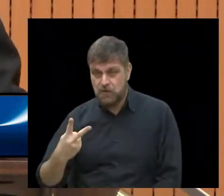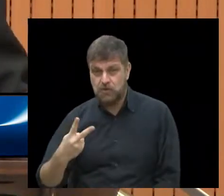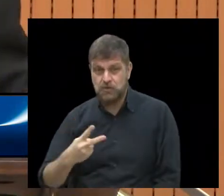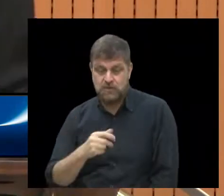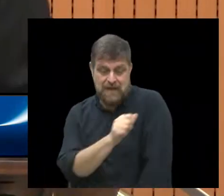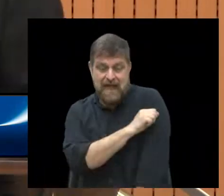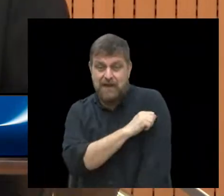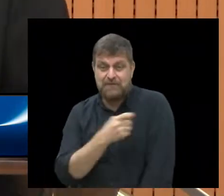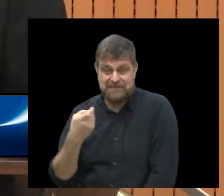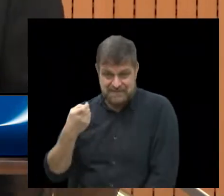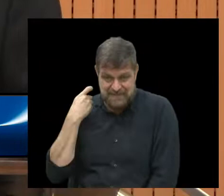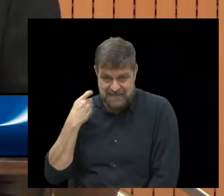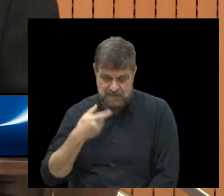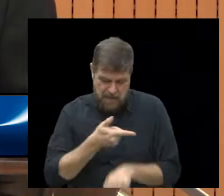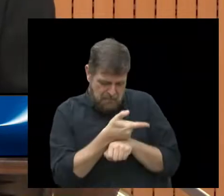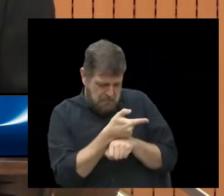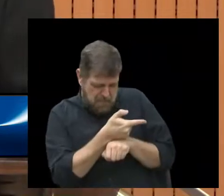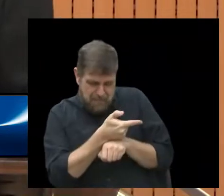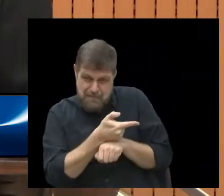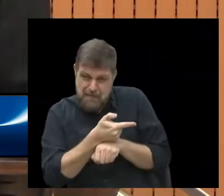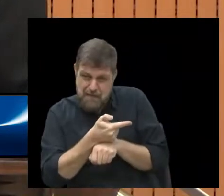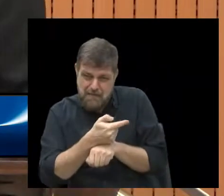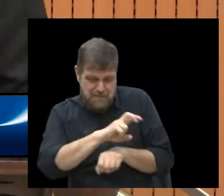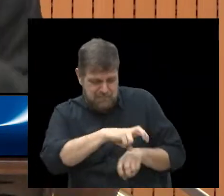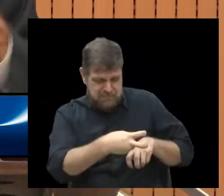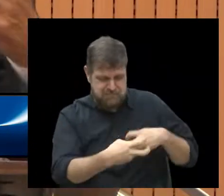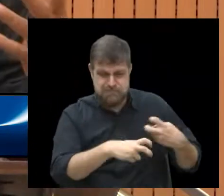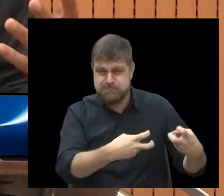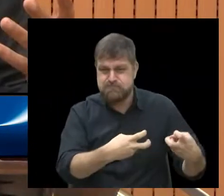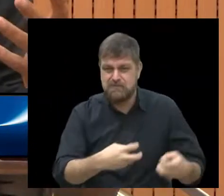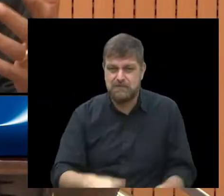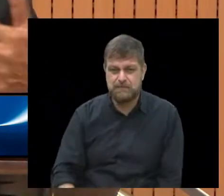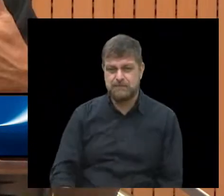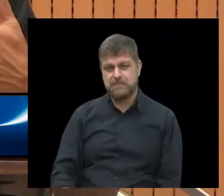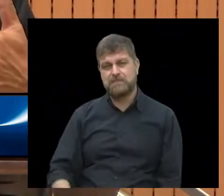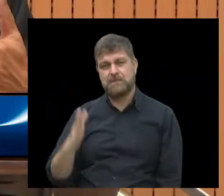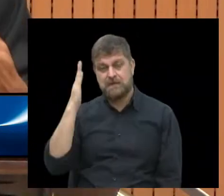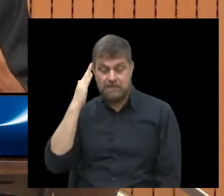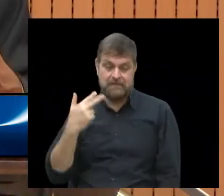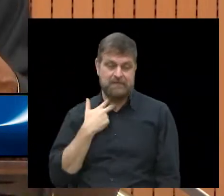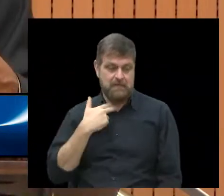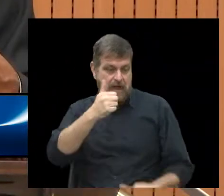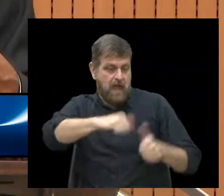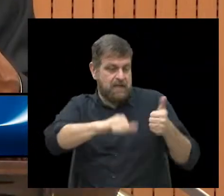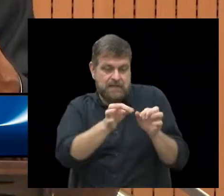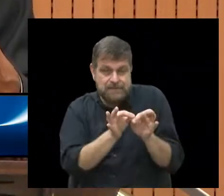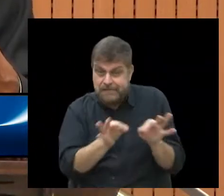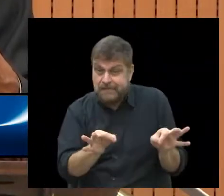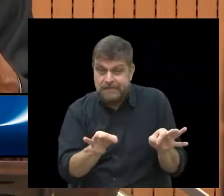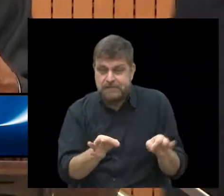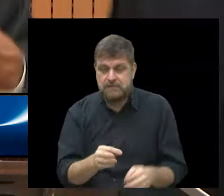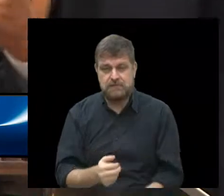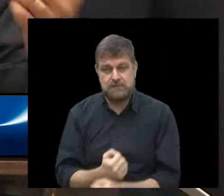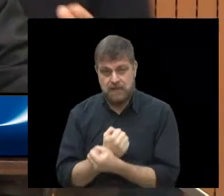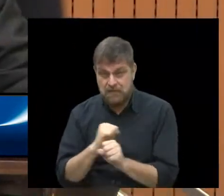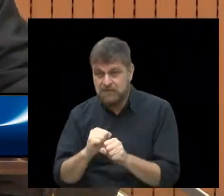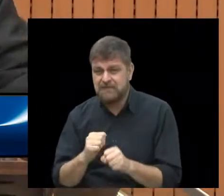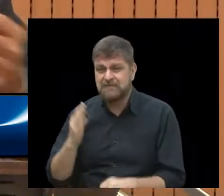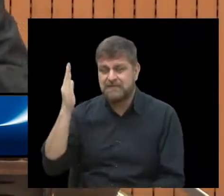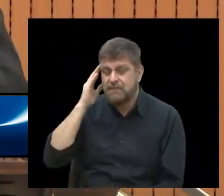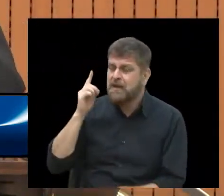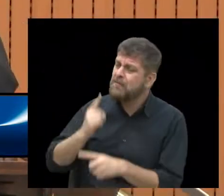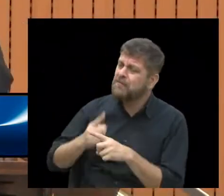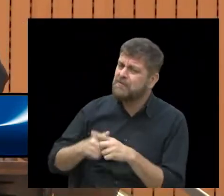da escola. É claro que não dá para simplificar a análise das